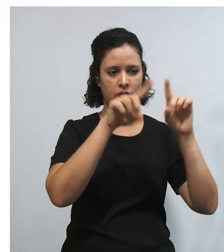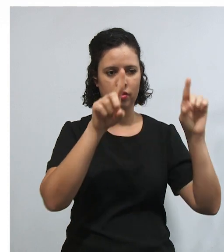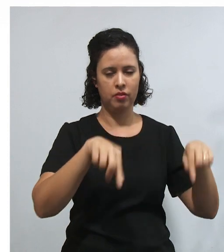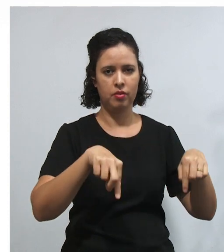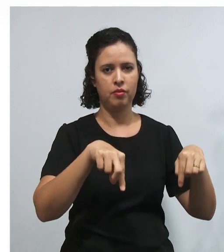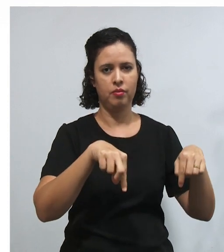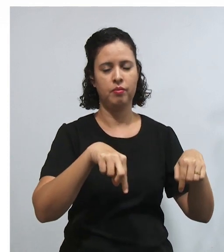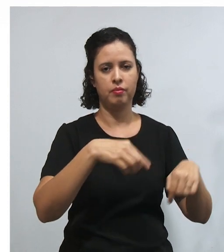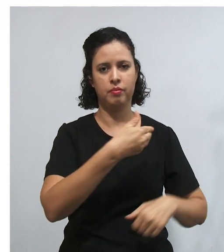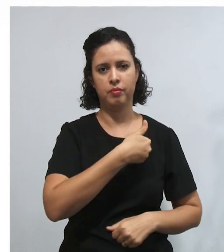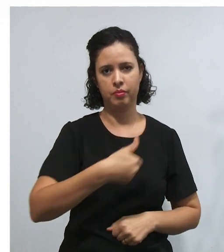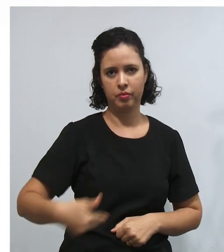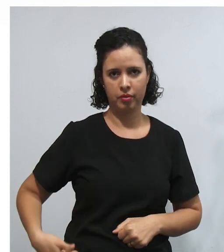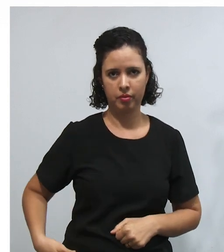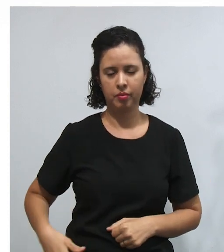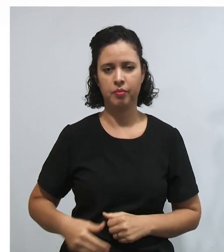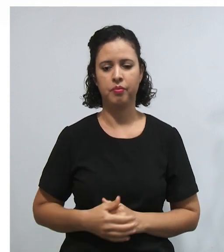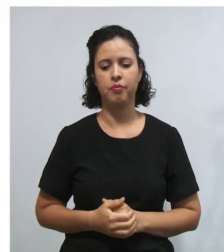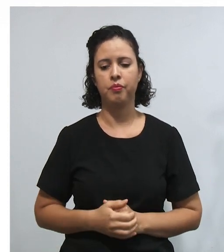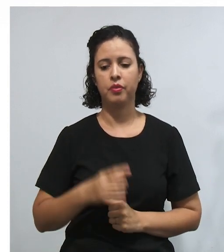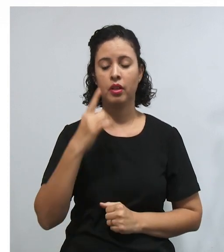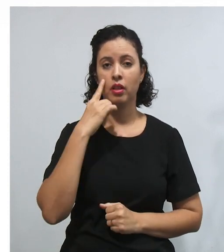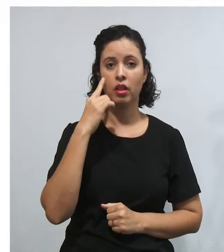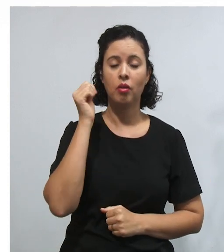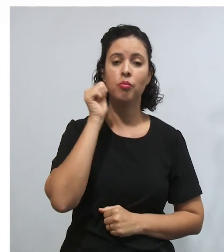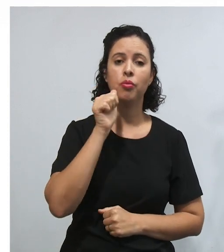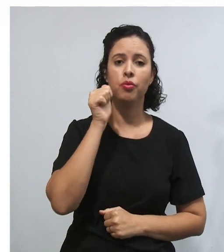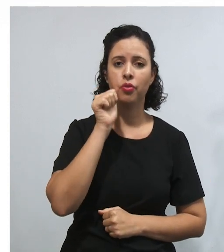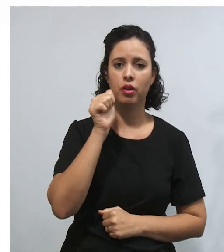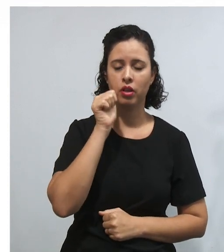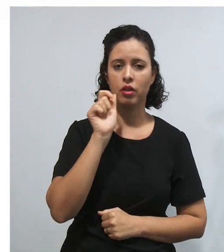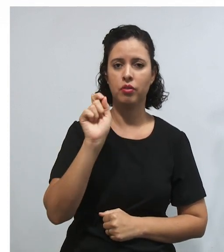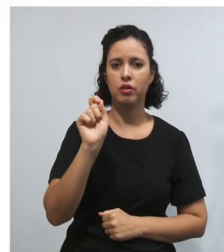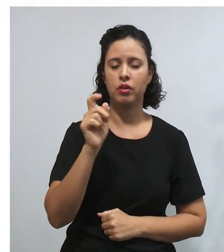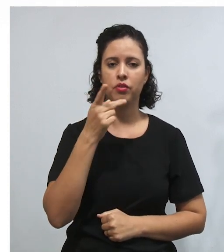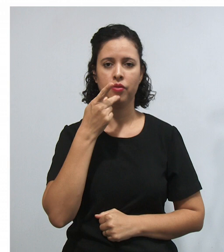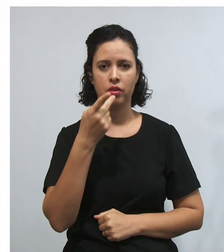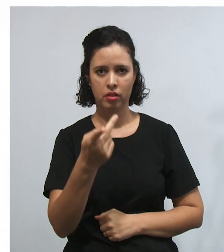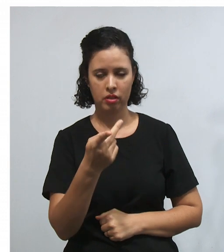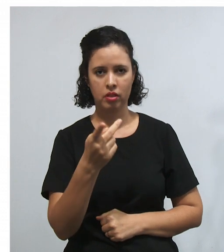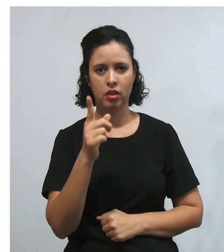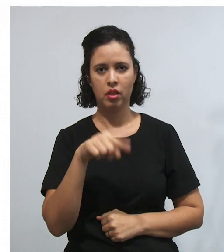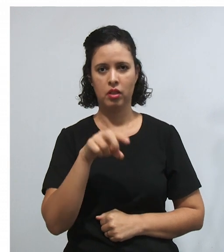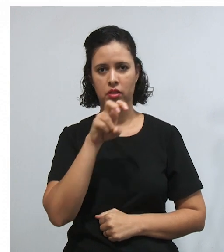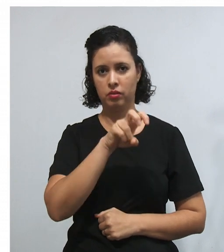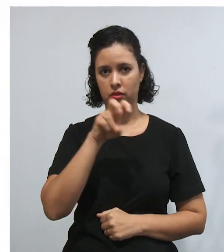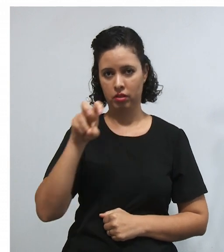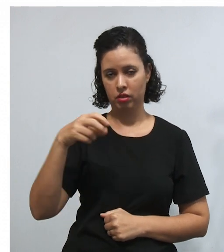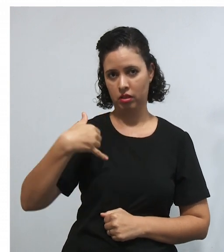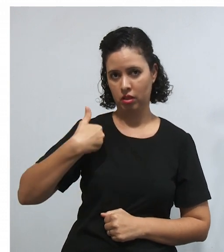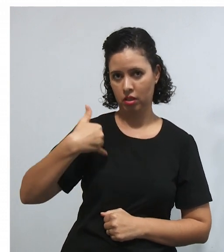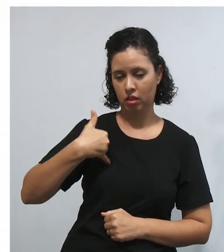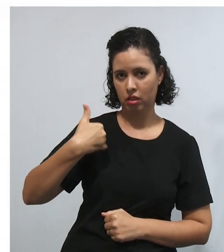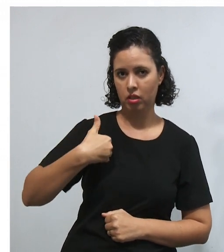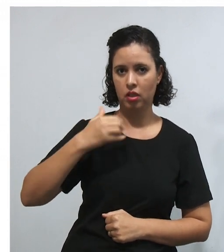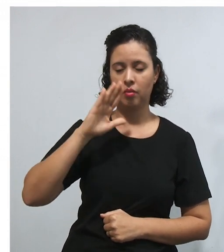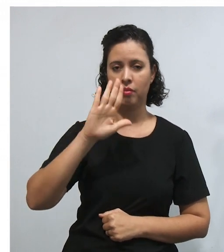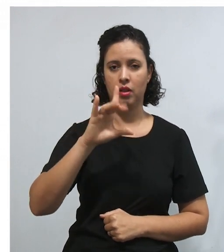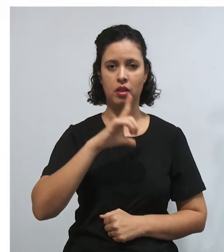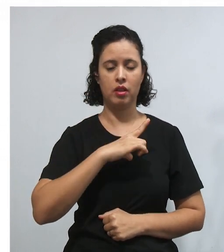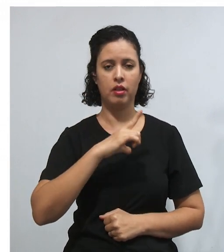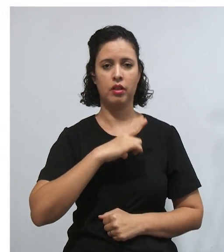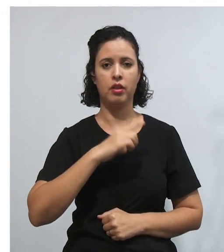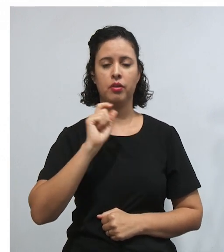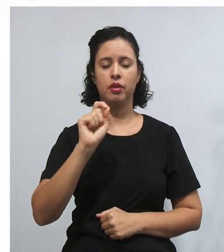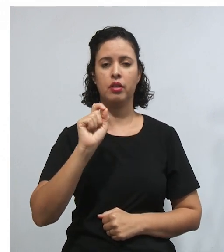do cargo, tá? Na questão da mulher, a mulher, como eu já te falei, eram 55 anos de idade, mas ela tinha que